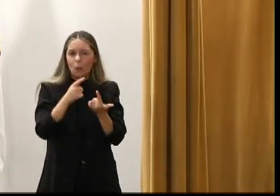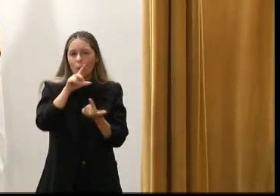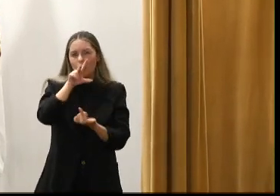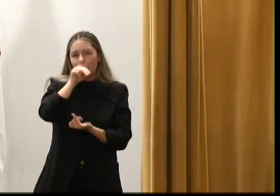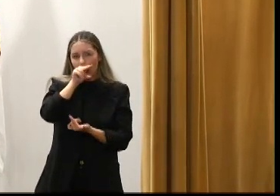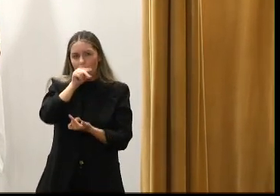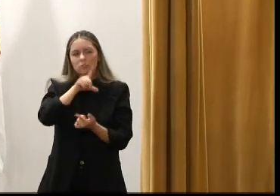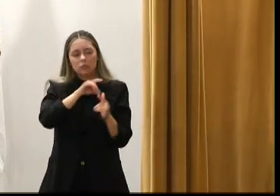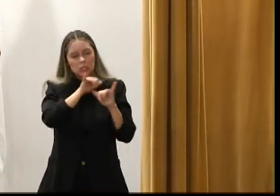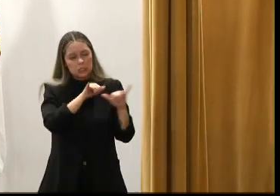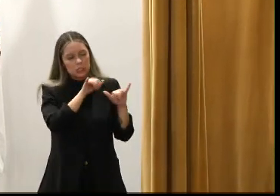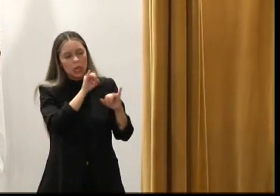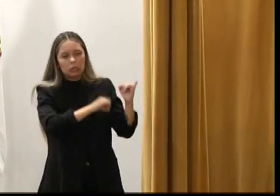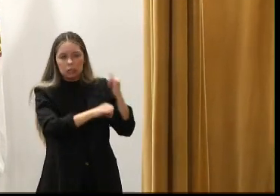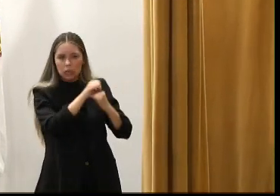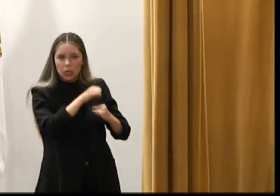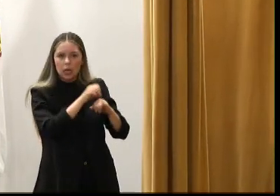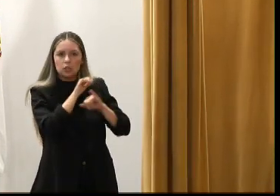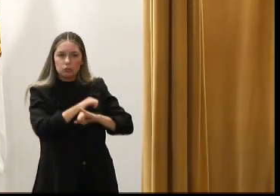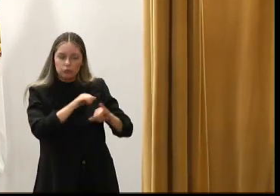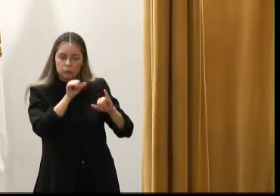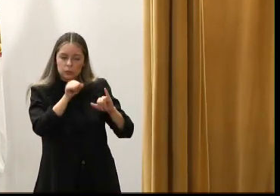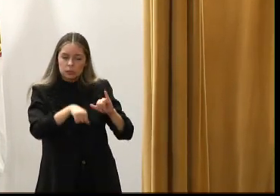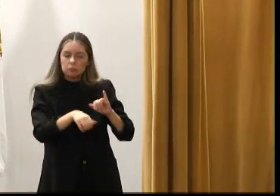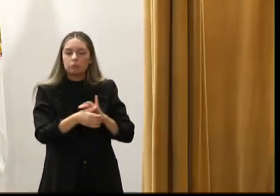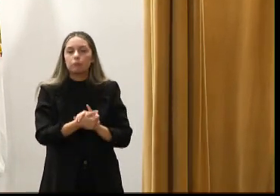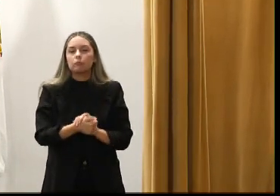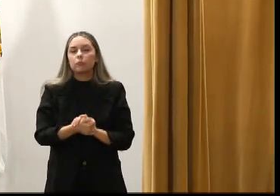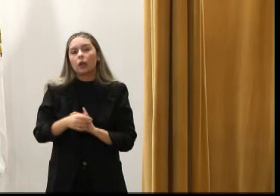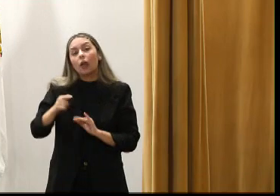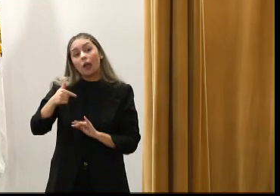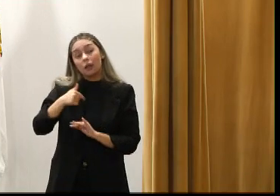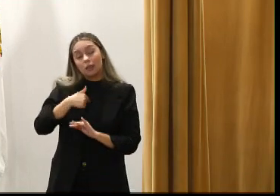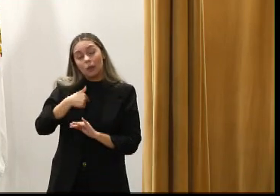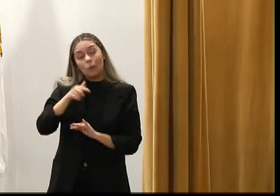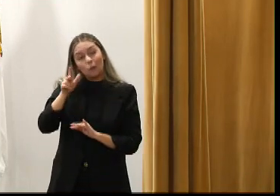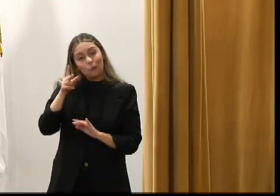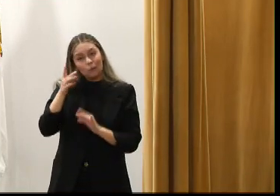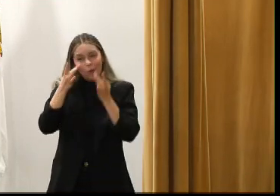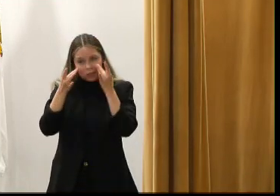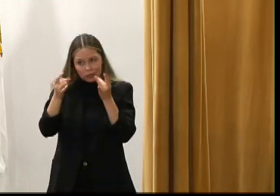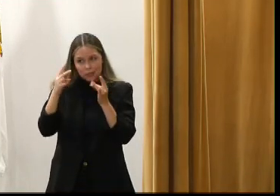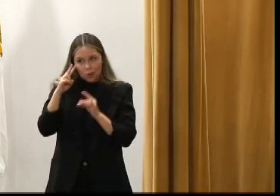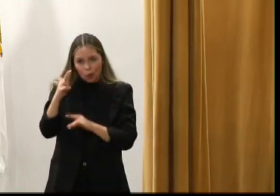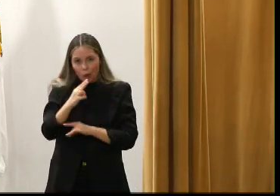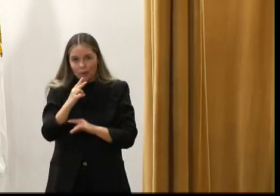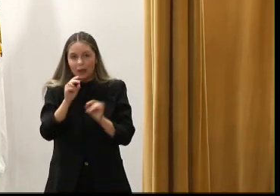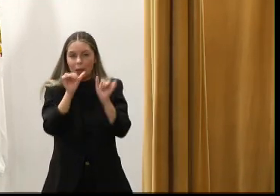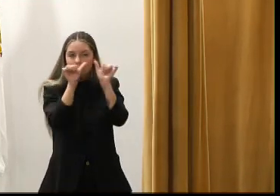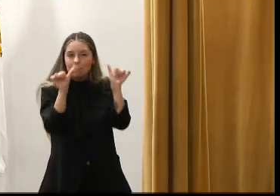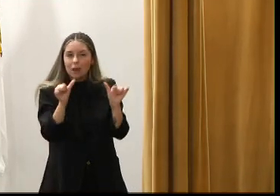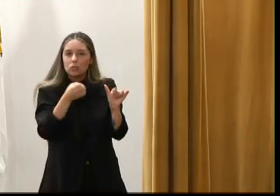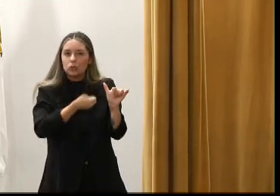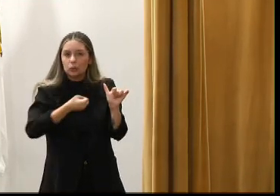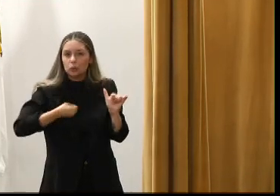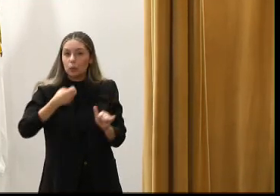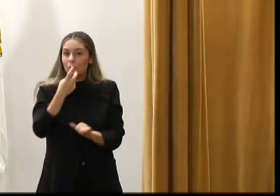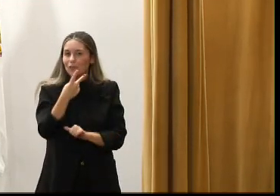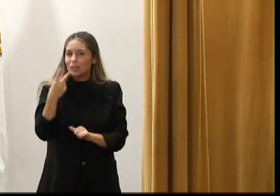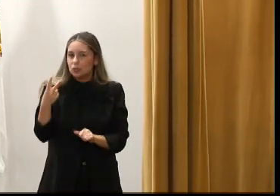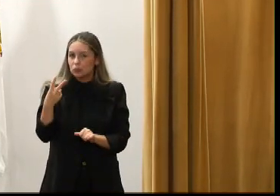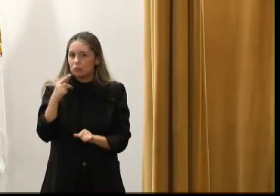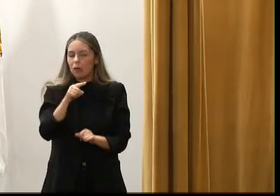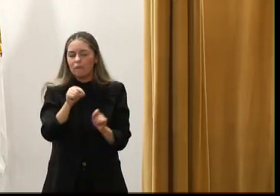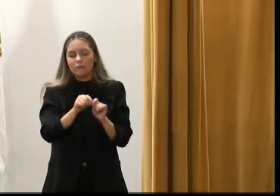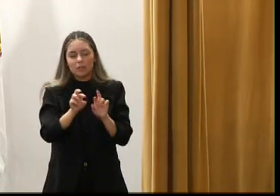publicado, disponível na internet. E eu vou chamar a atenção para vocês da figura 22, em que eles fazem